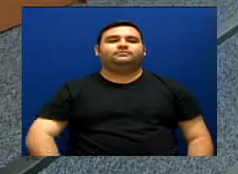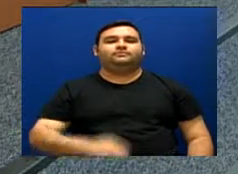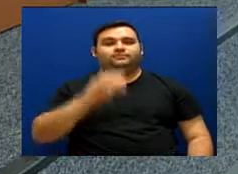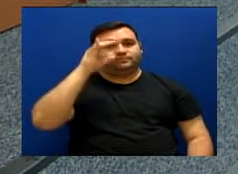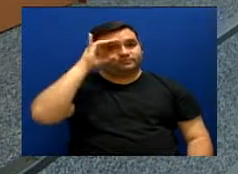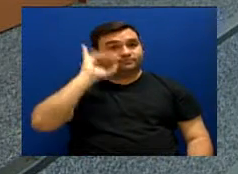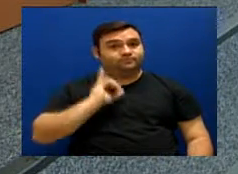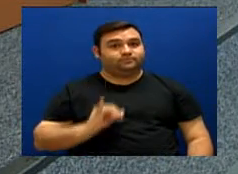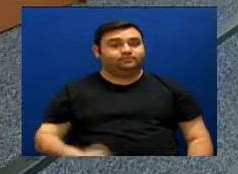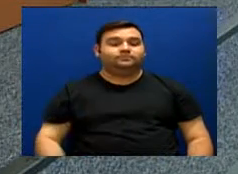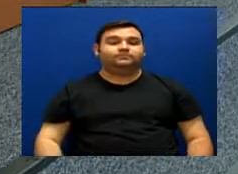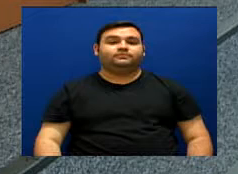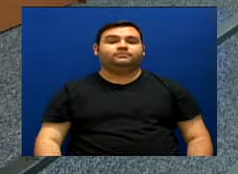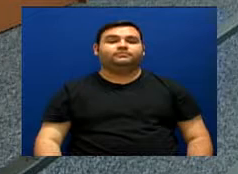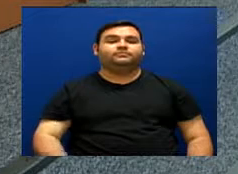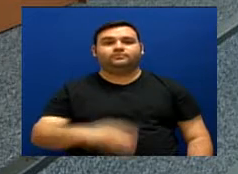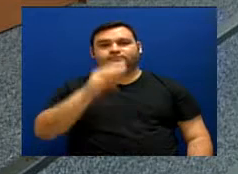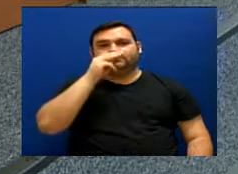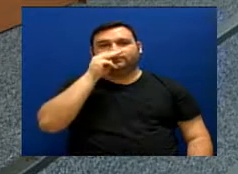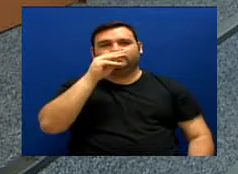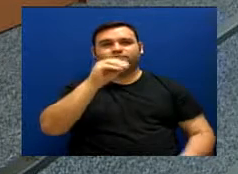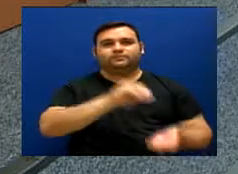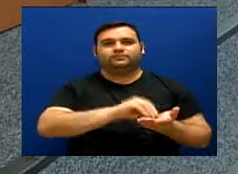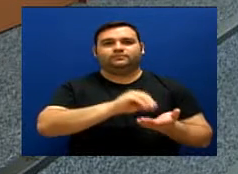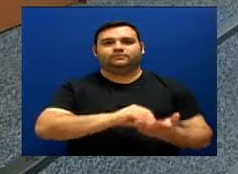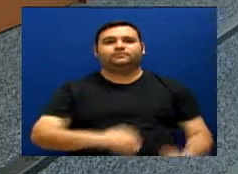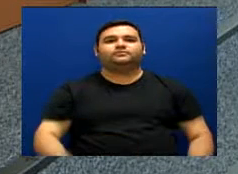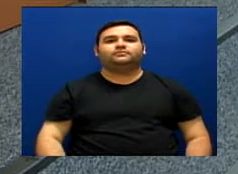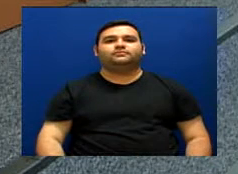Yara, Martinez, falta o voto.